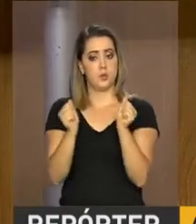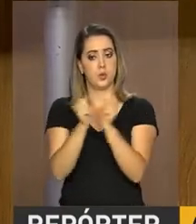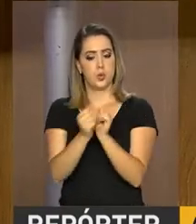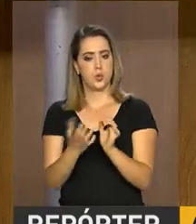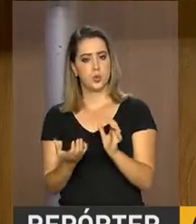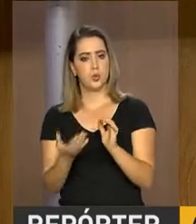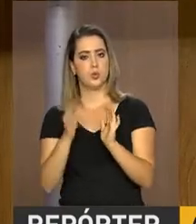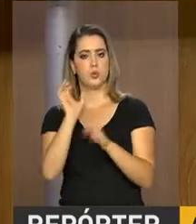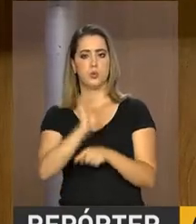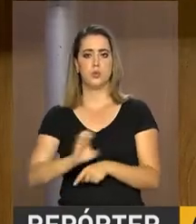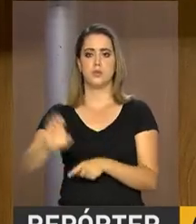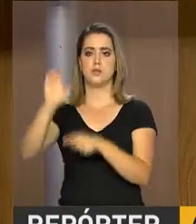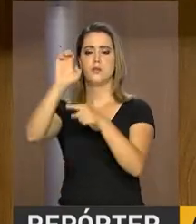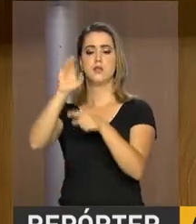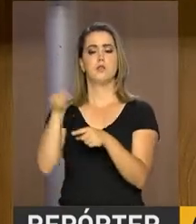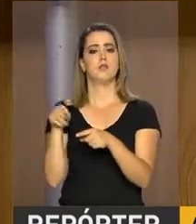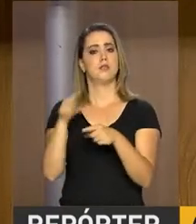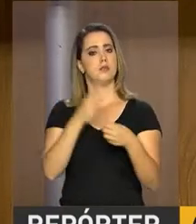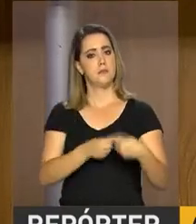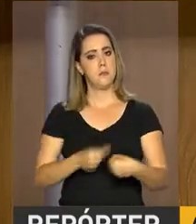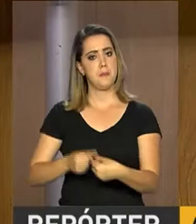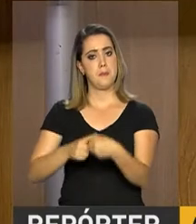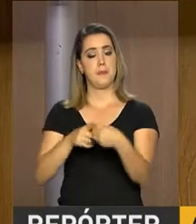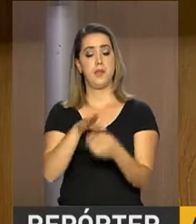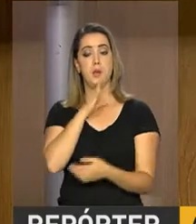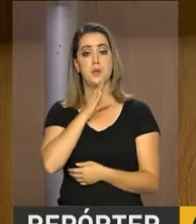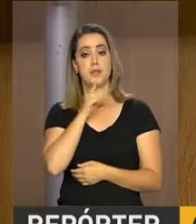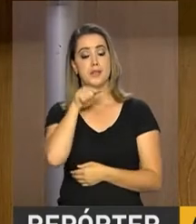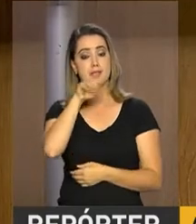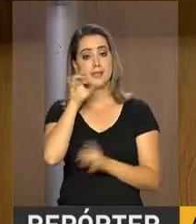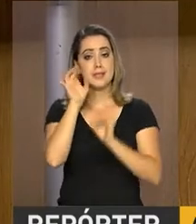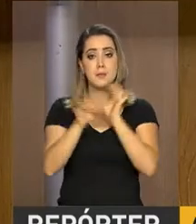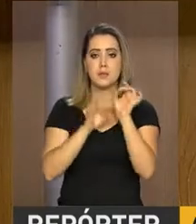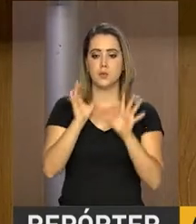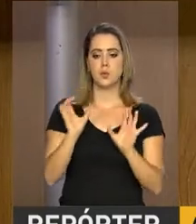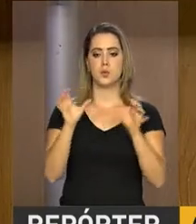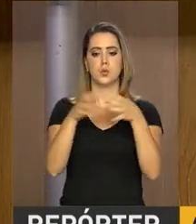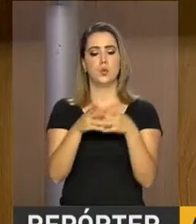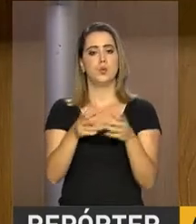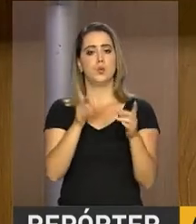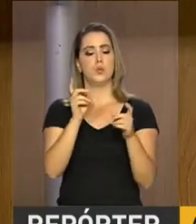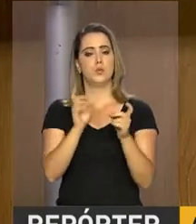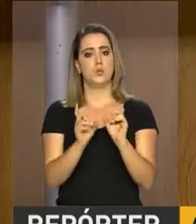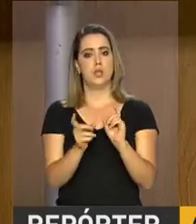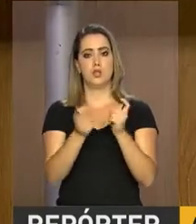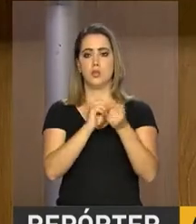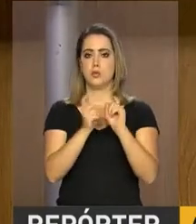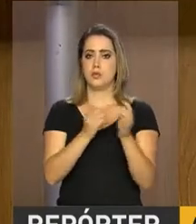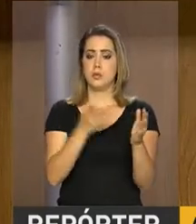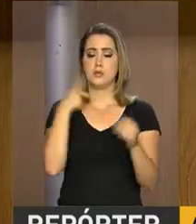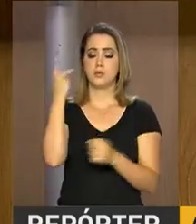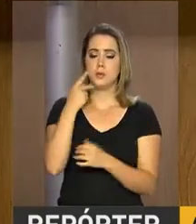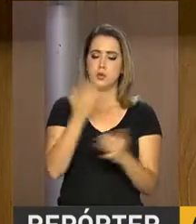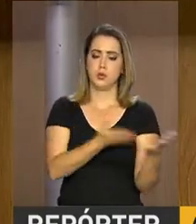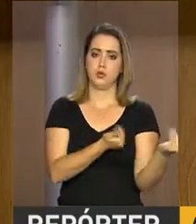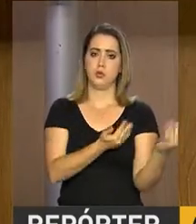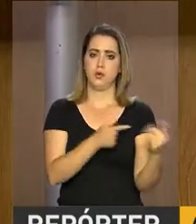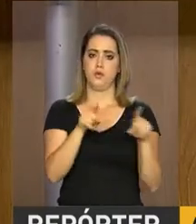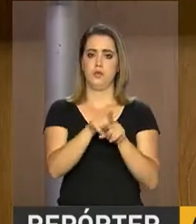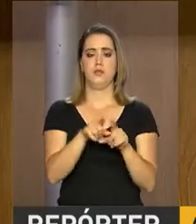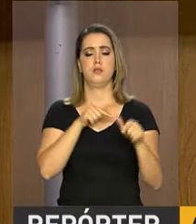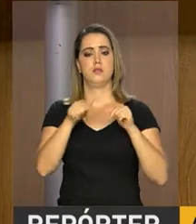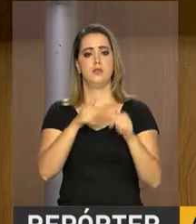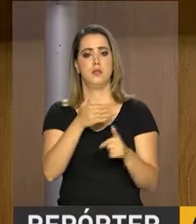estados e municípios para que eles tenham conhecimento especialmente os gestores a política de juventude dessas ações que o governo tenha executado